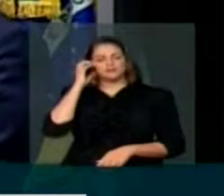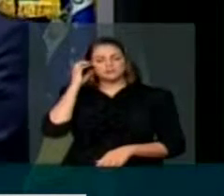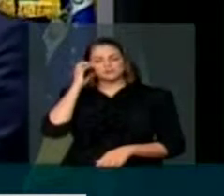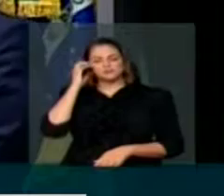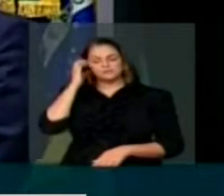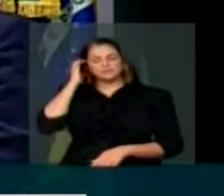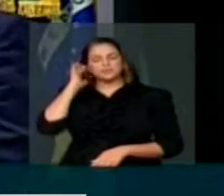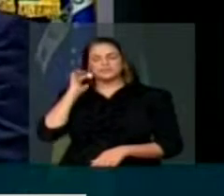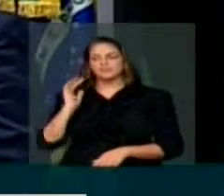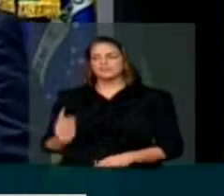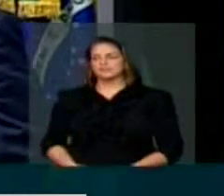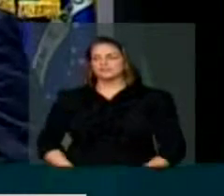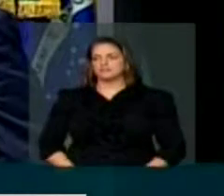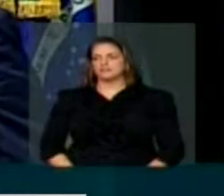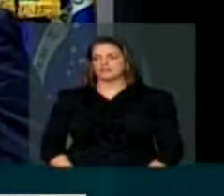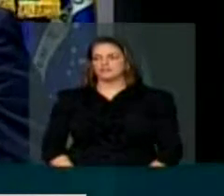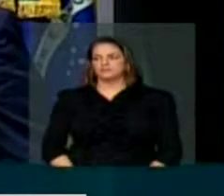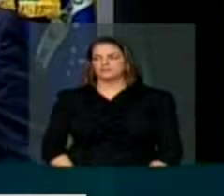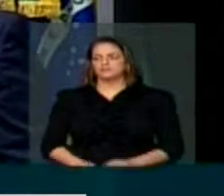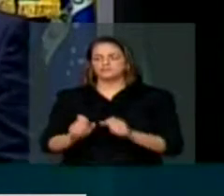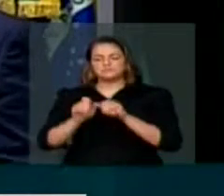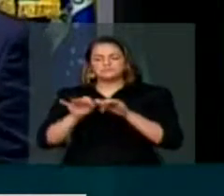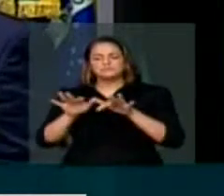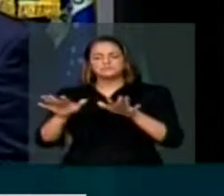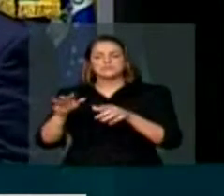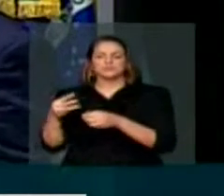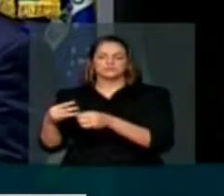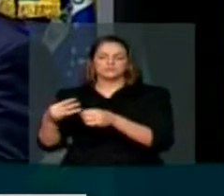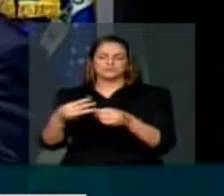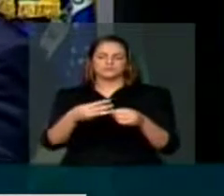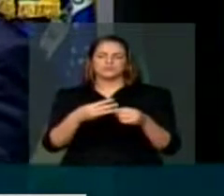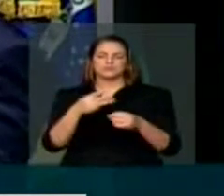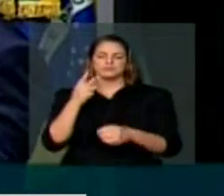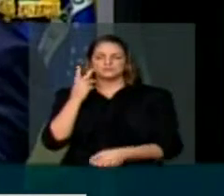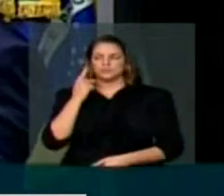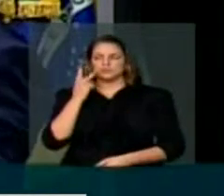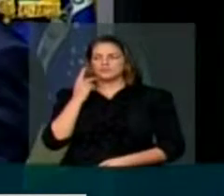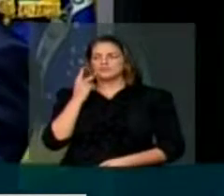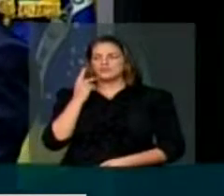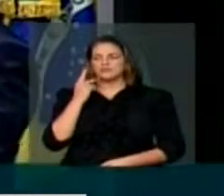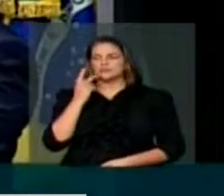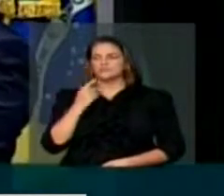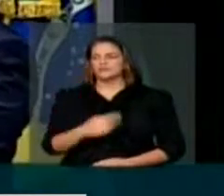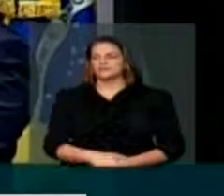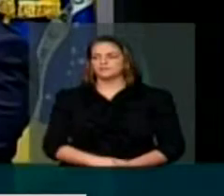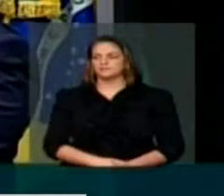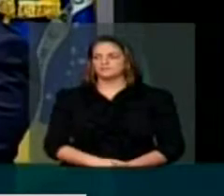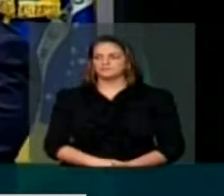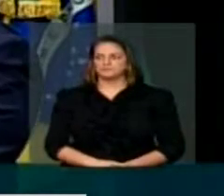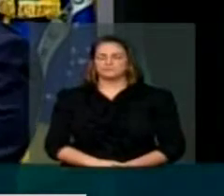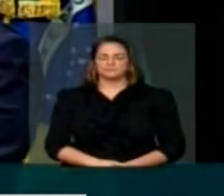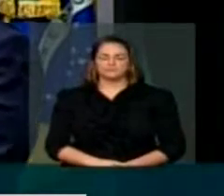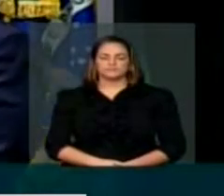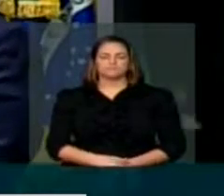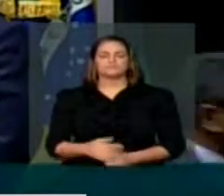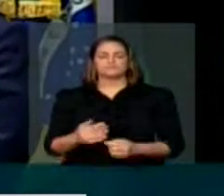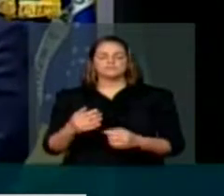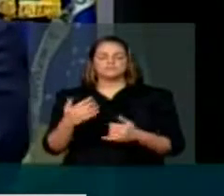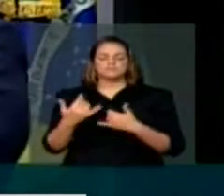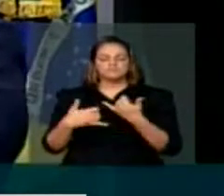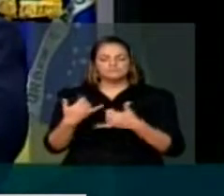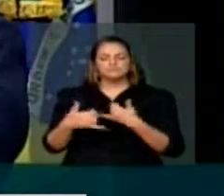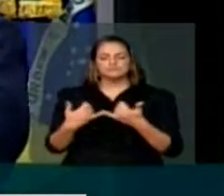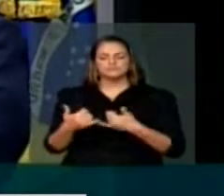Legislativa, Temístocles Filho, e também o diretor do grupo, Daniel Guimarães. Nesse momento, eu vou deixar vocês com o